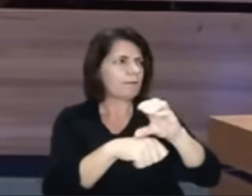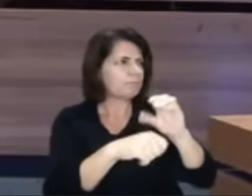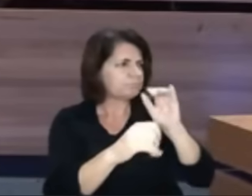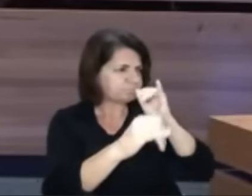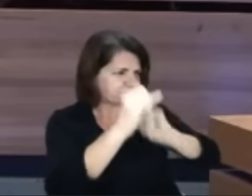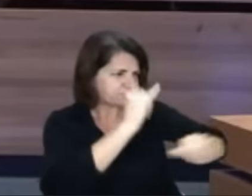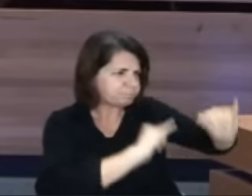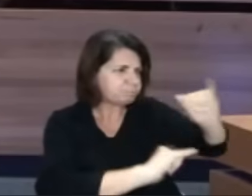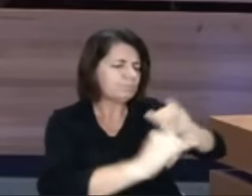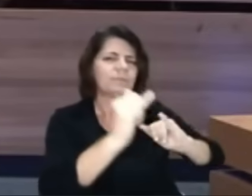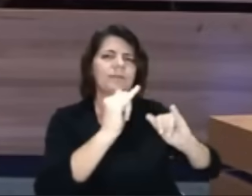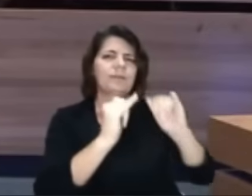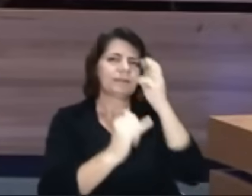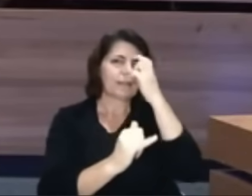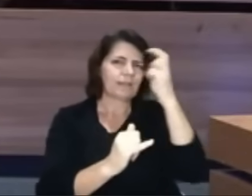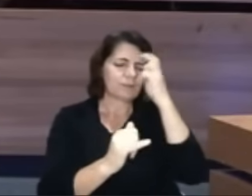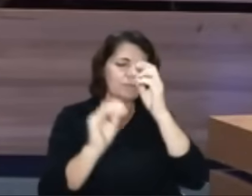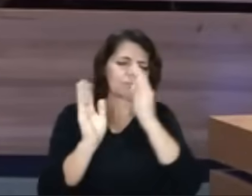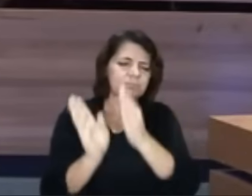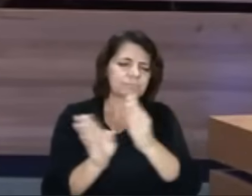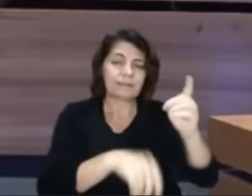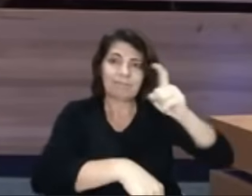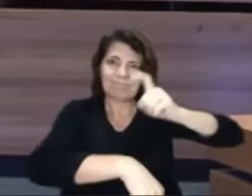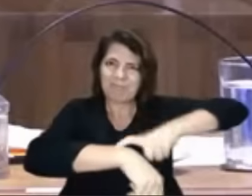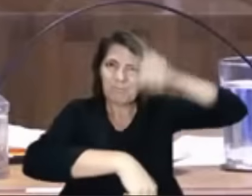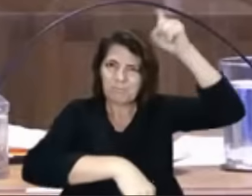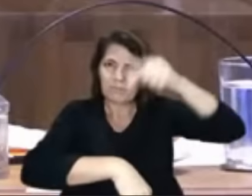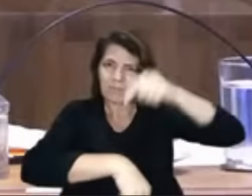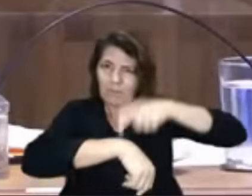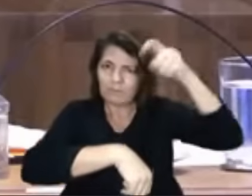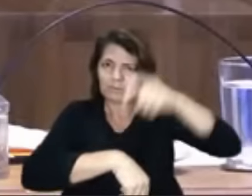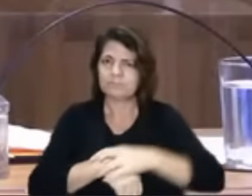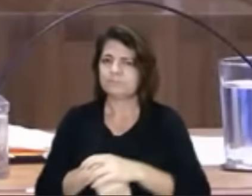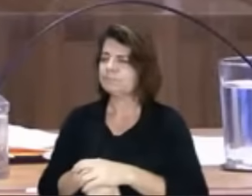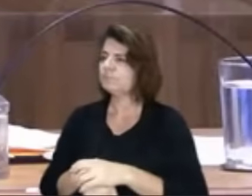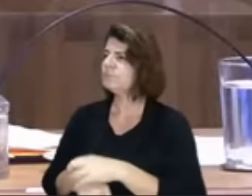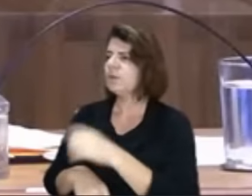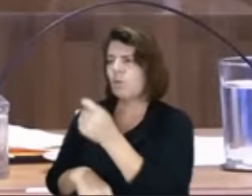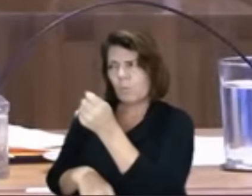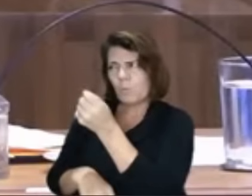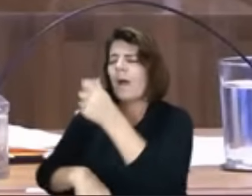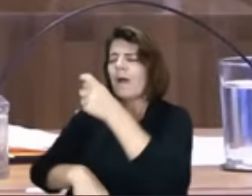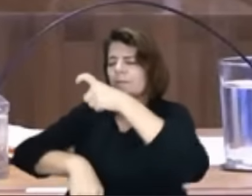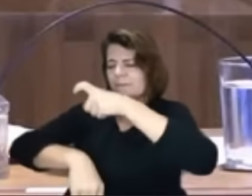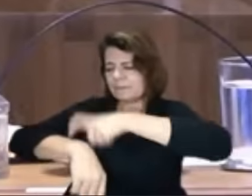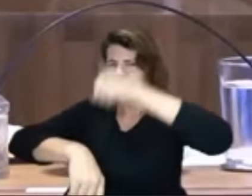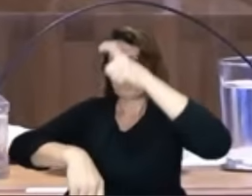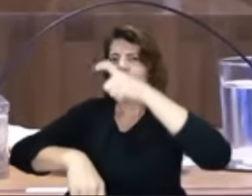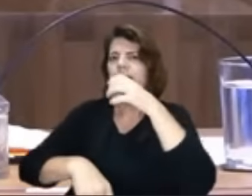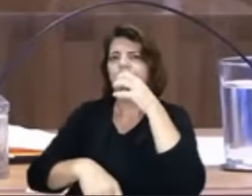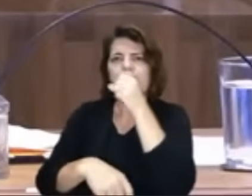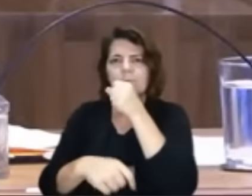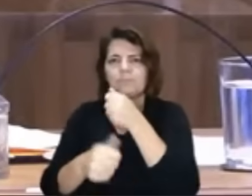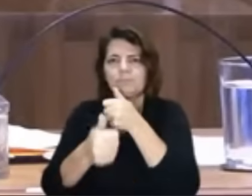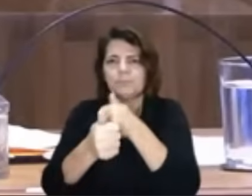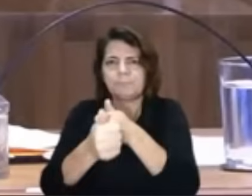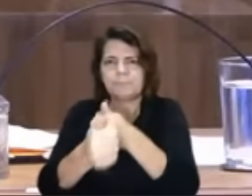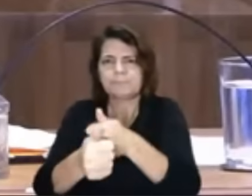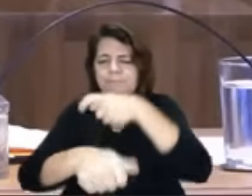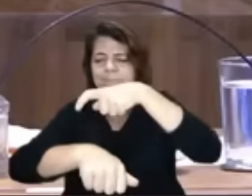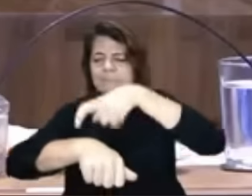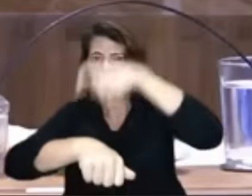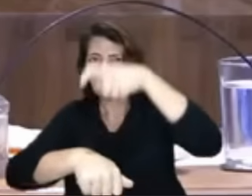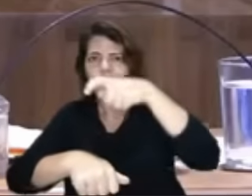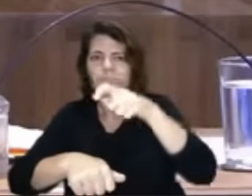frações de inteligência em tempo real nós recebemos quase que em tempo real quase que em tempo real eh